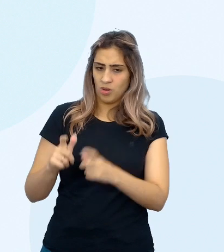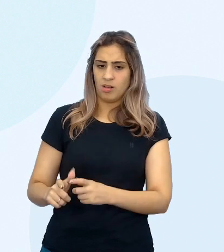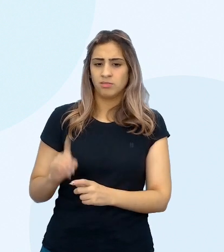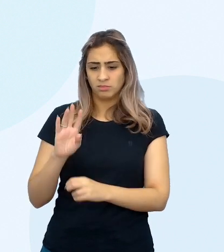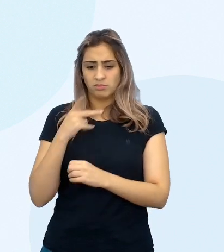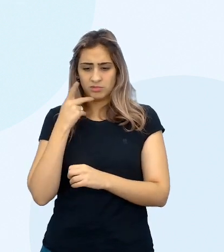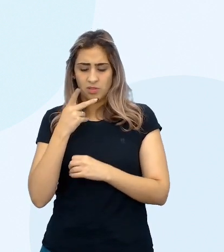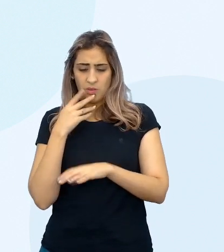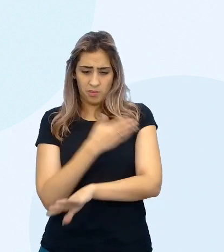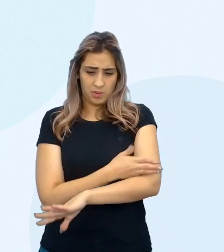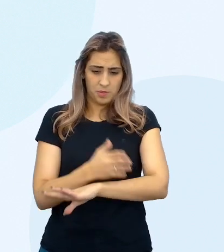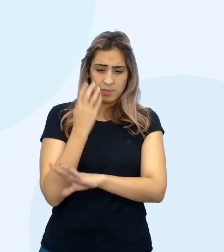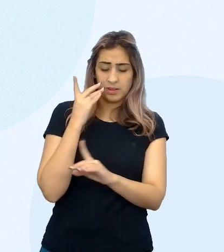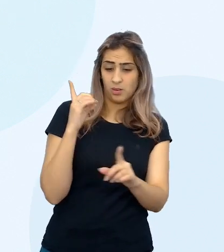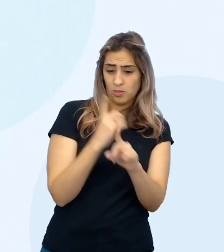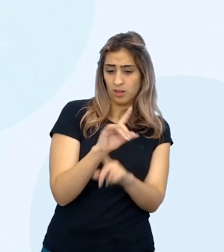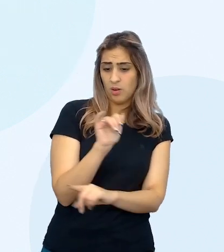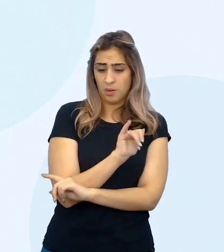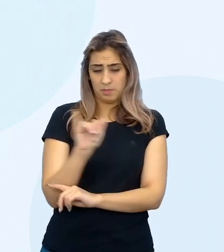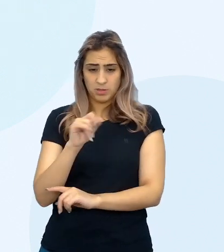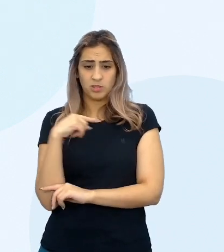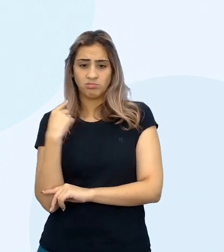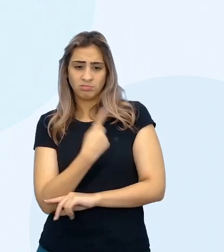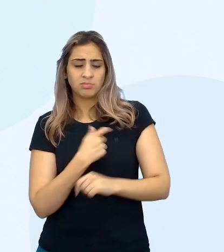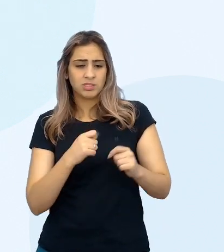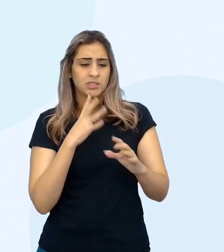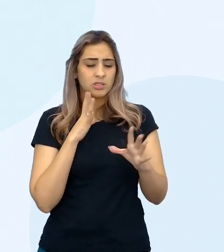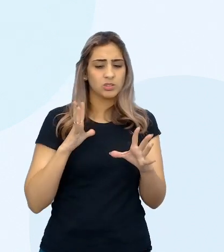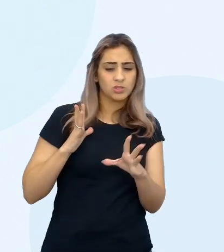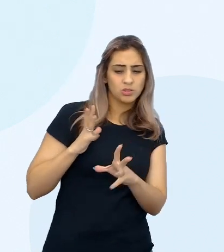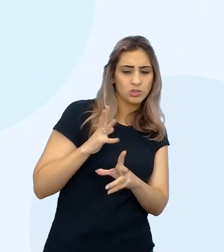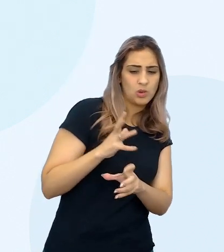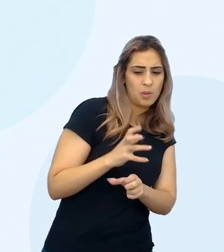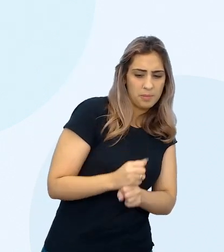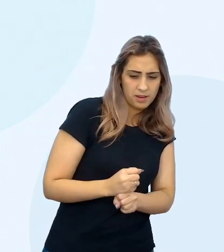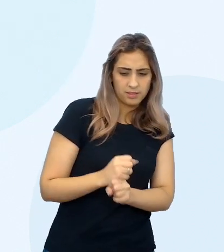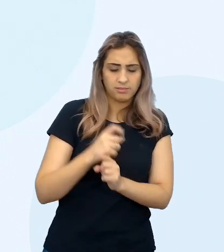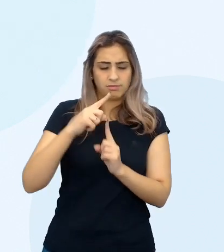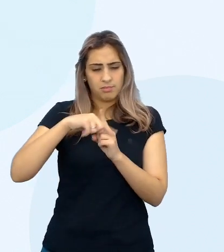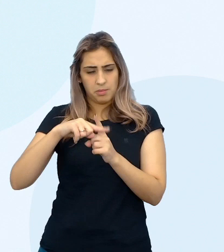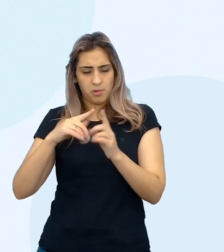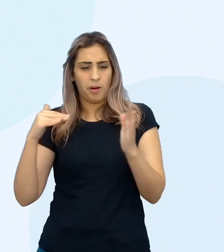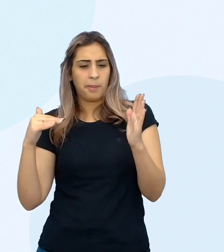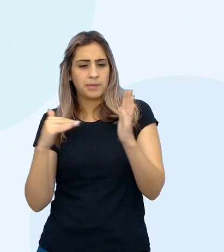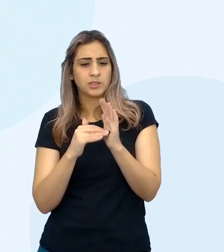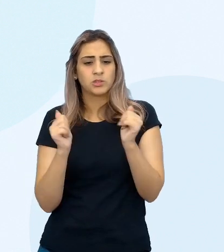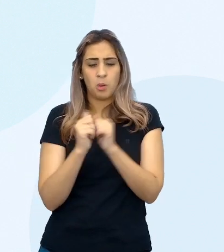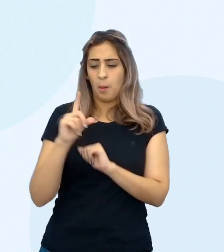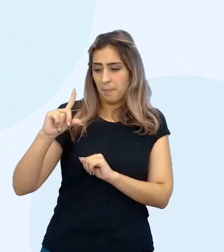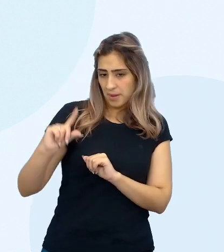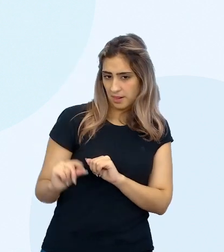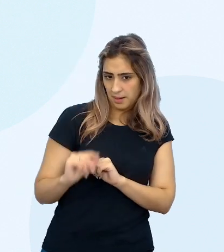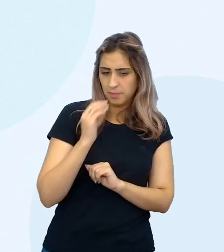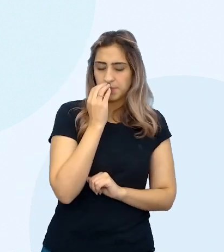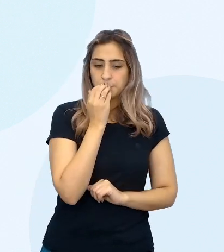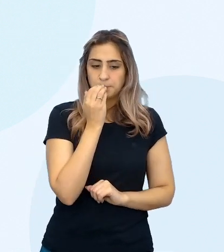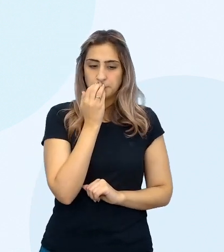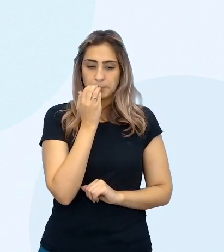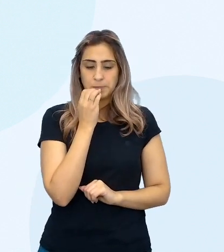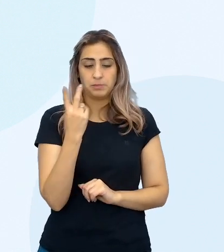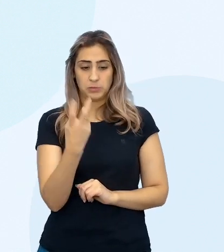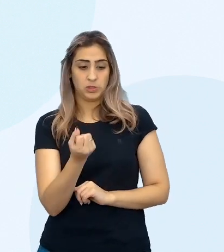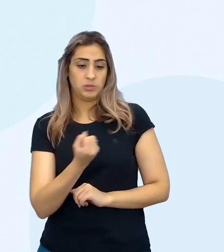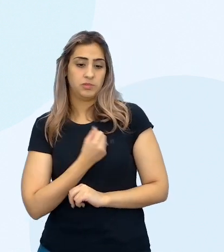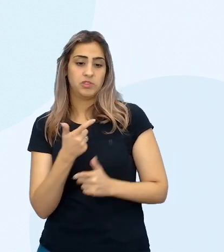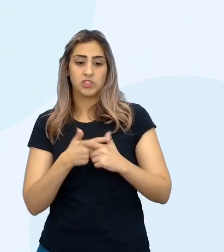falou já no começo, para encontrar esse Y, a gente vai ter que somar a temperatura máxima com a mínima. Como é média, são 2 valores, a gente vai